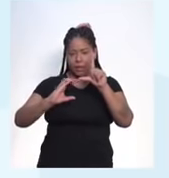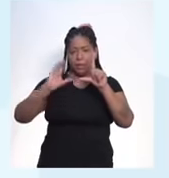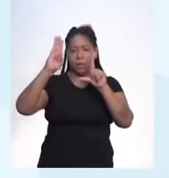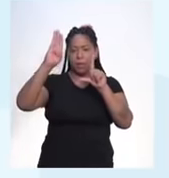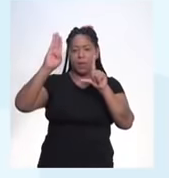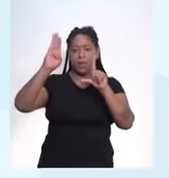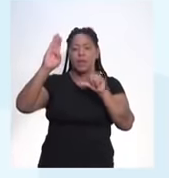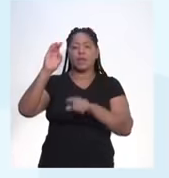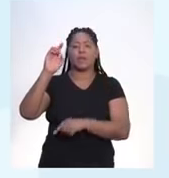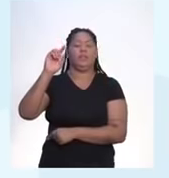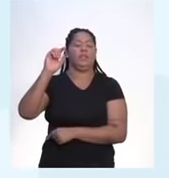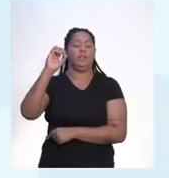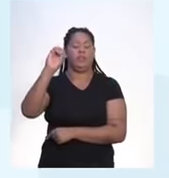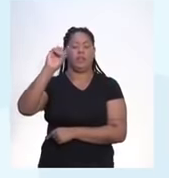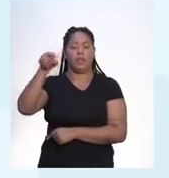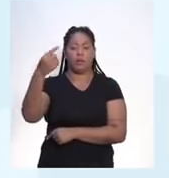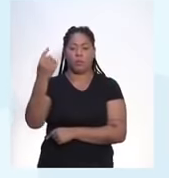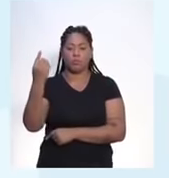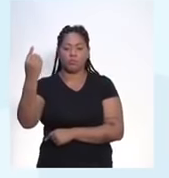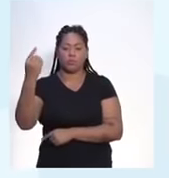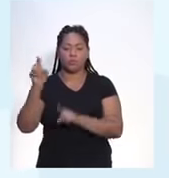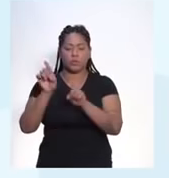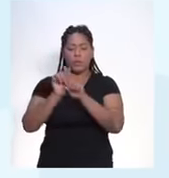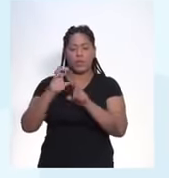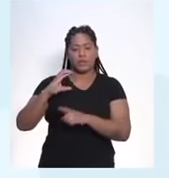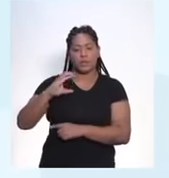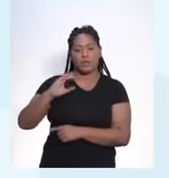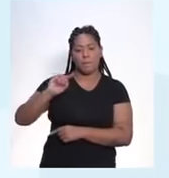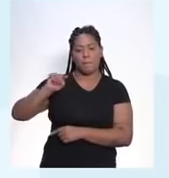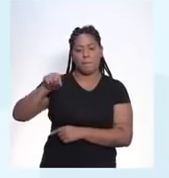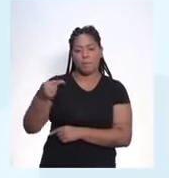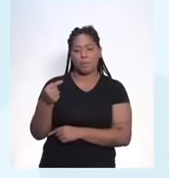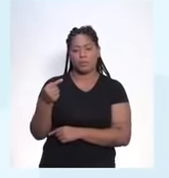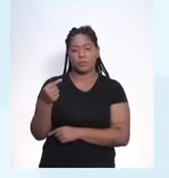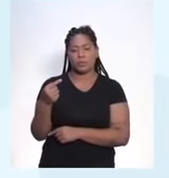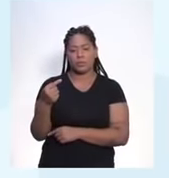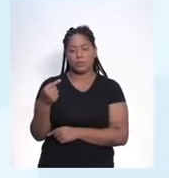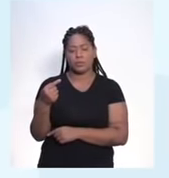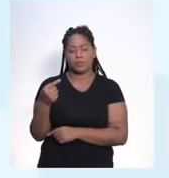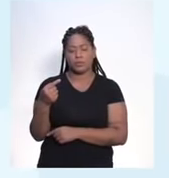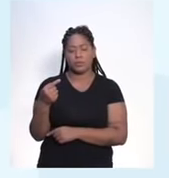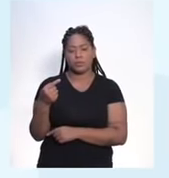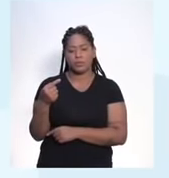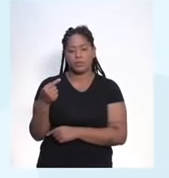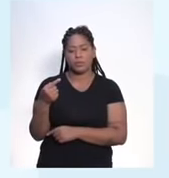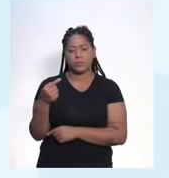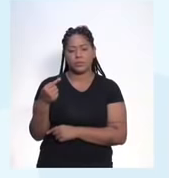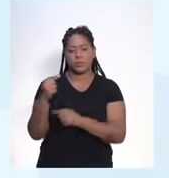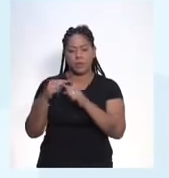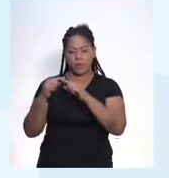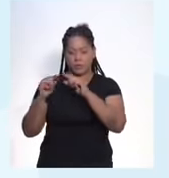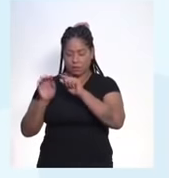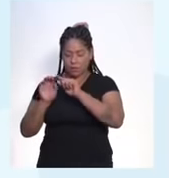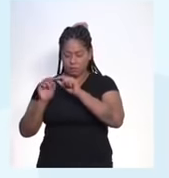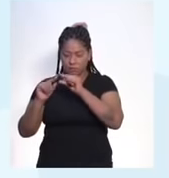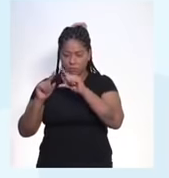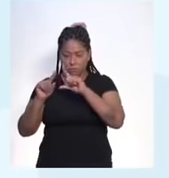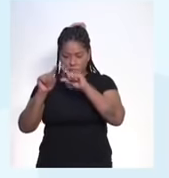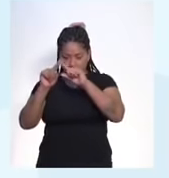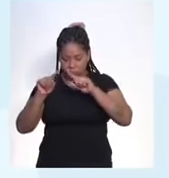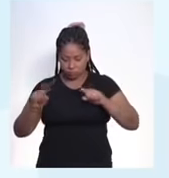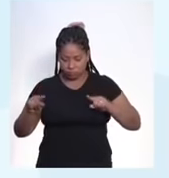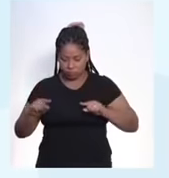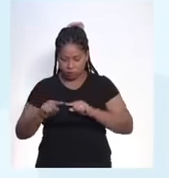e 1 o meu pontos e um né o que eu construir que ele movimentou ele estava aqui ele veio para cá ele